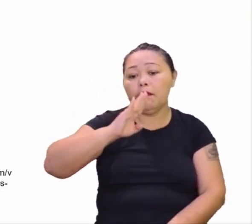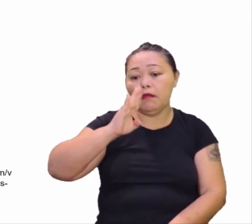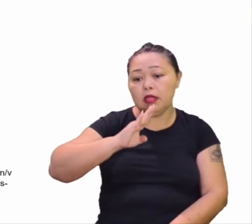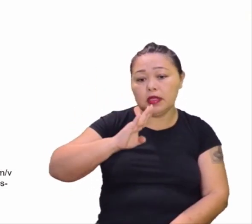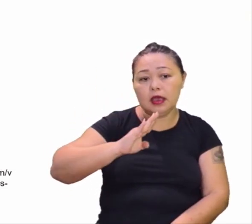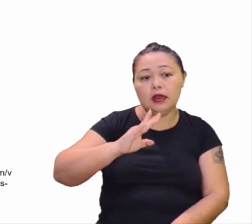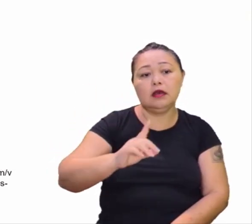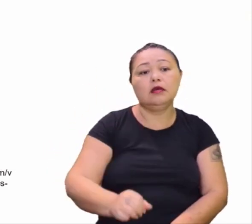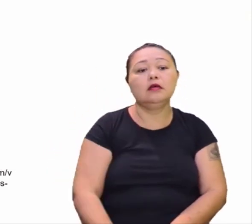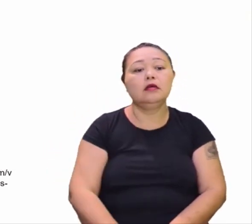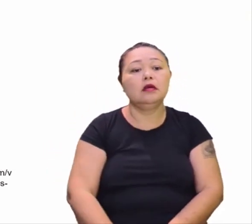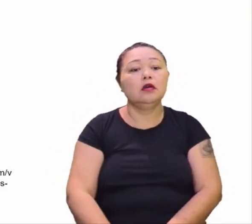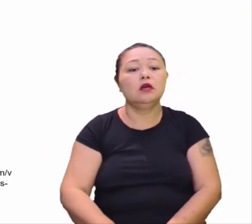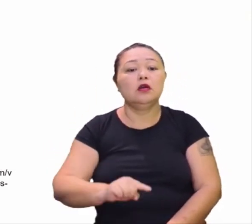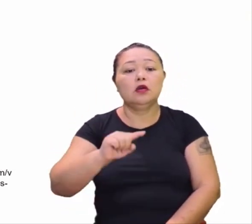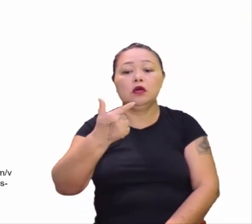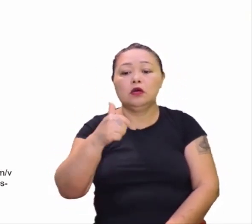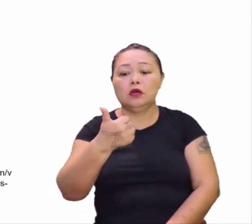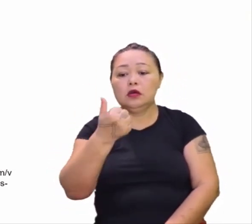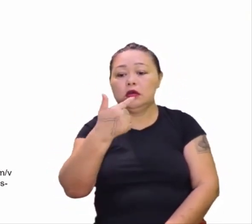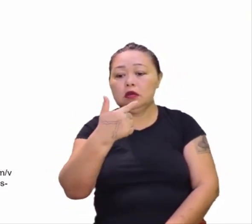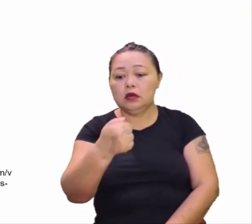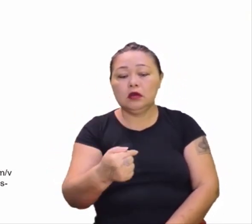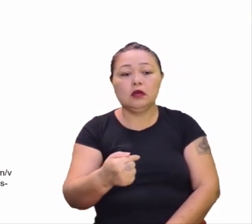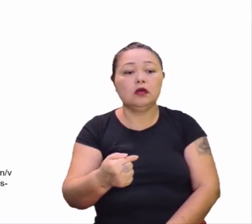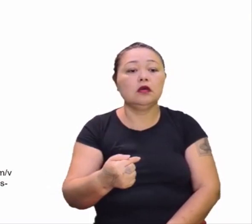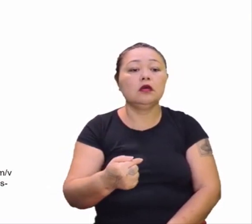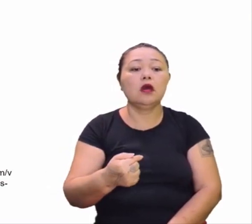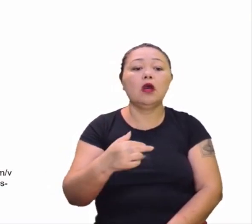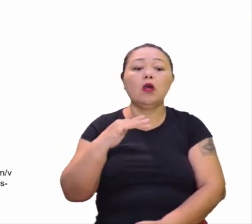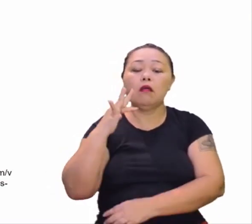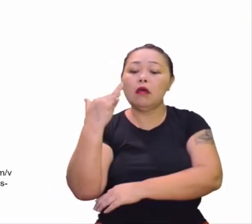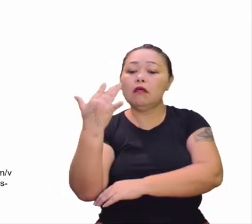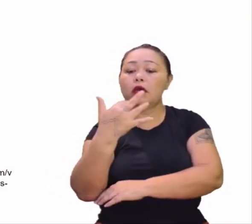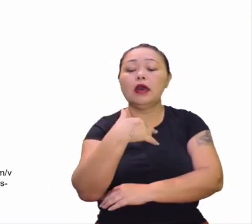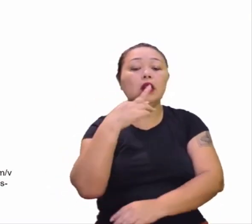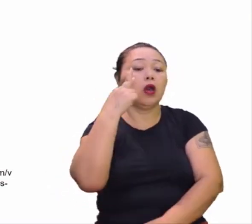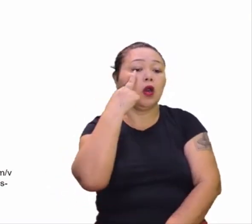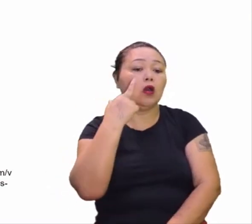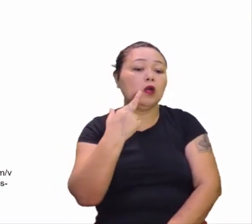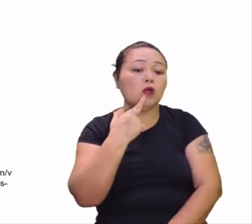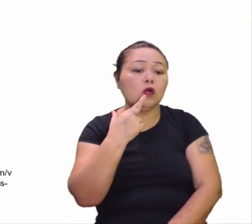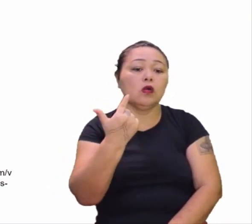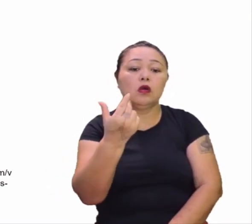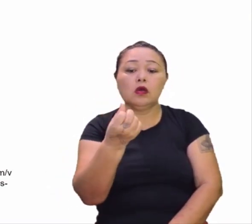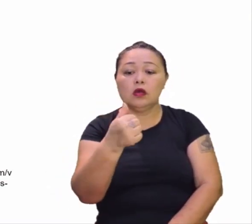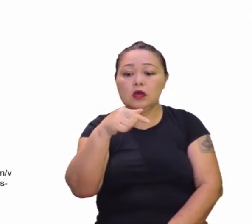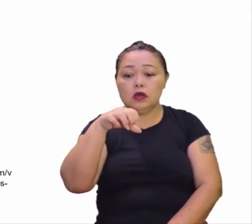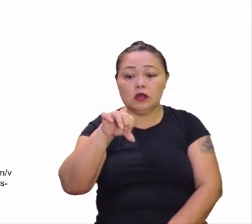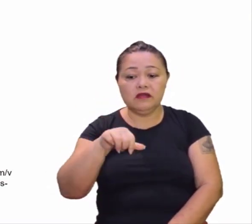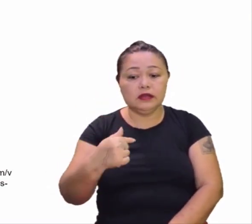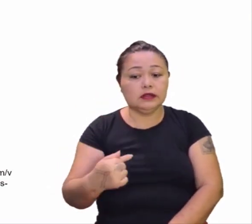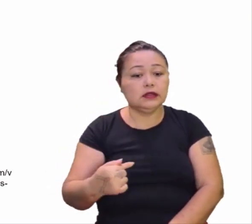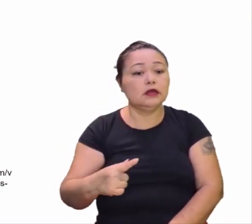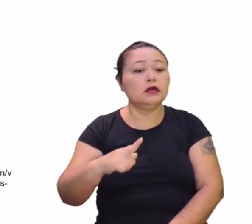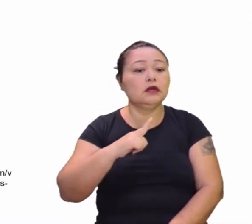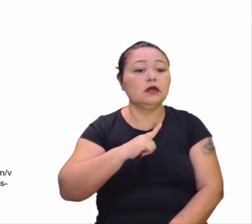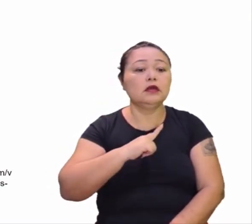Oeste, com 2.127, Primavera de Rondônia, 2.697